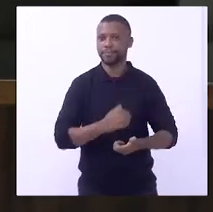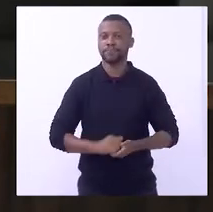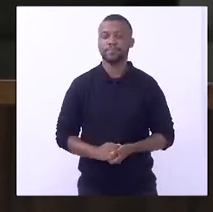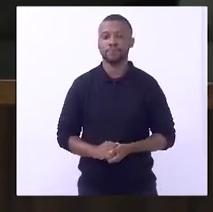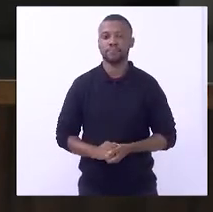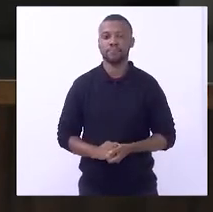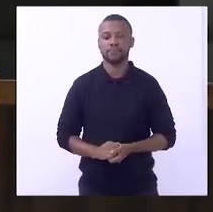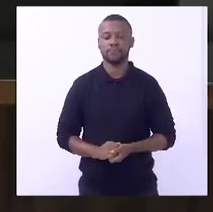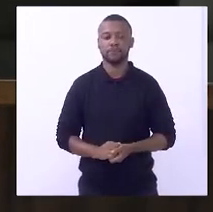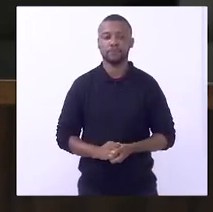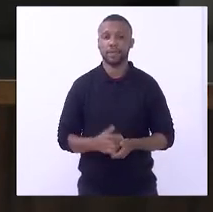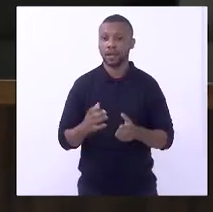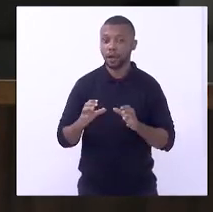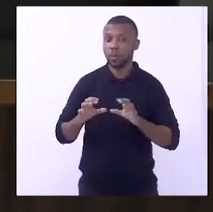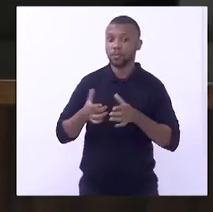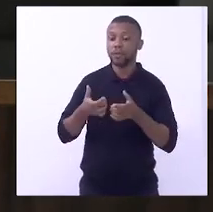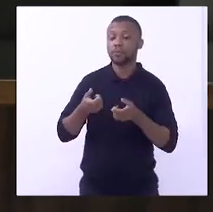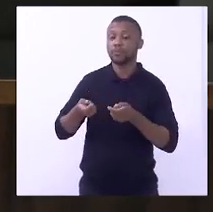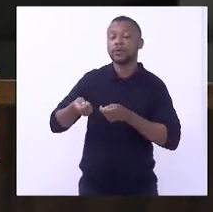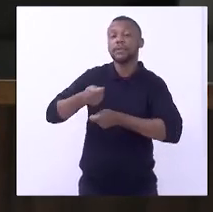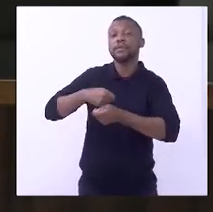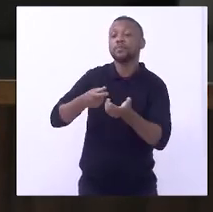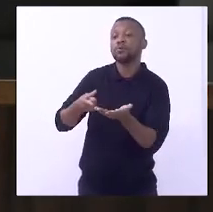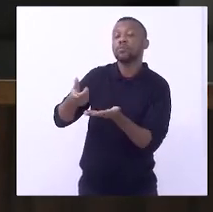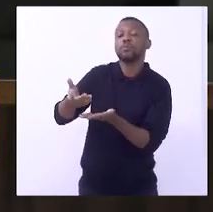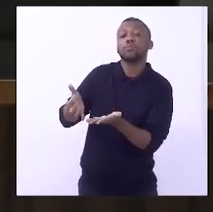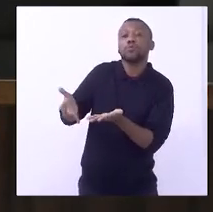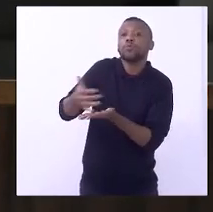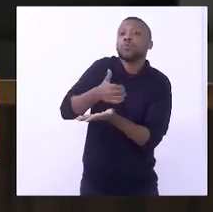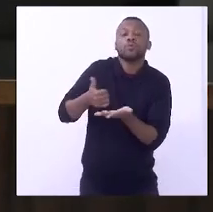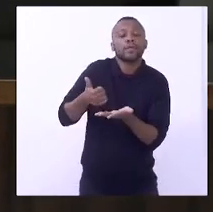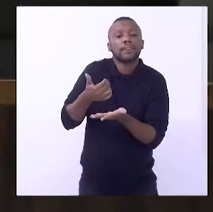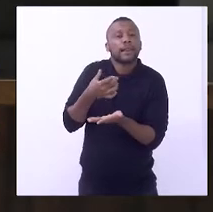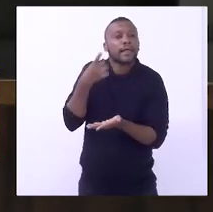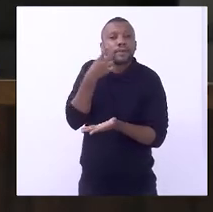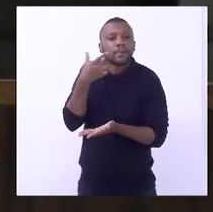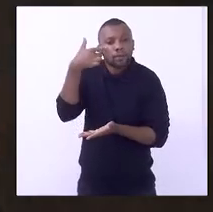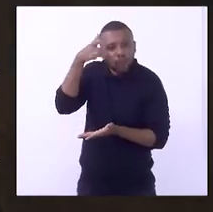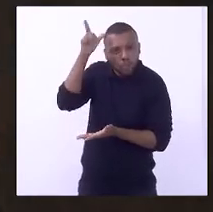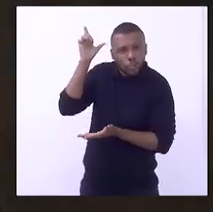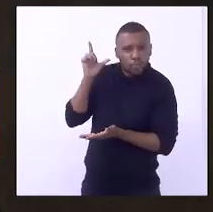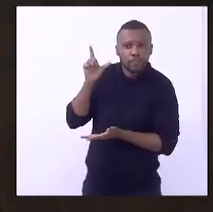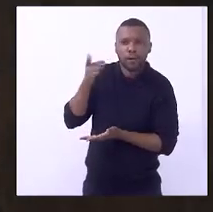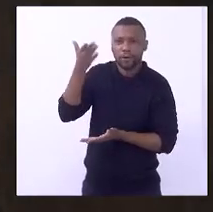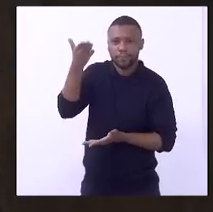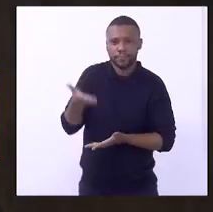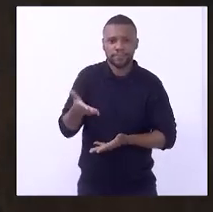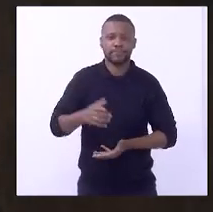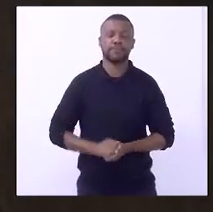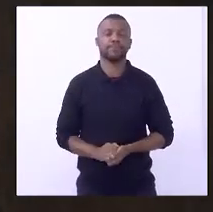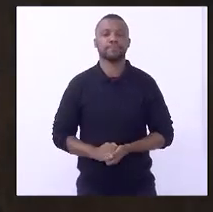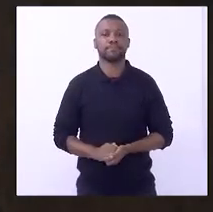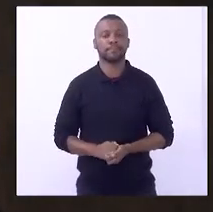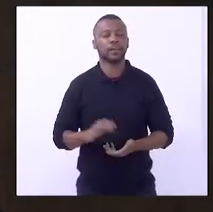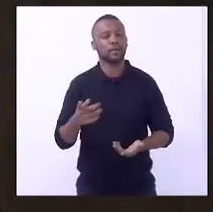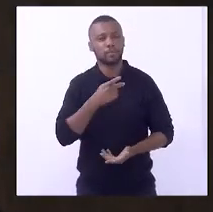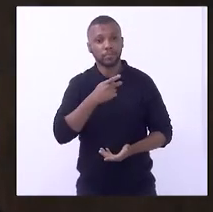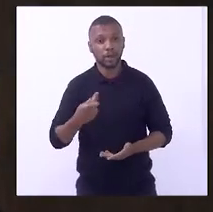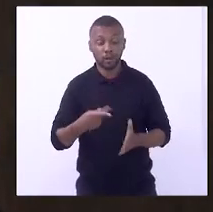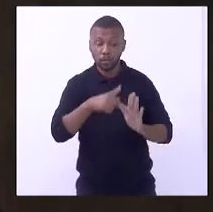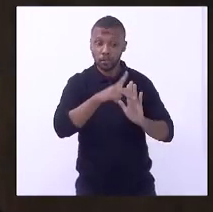A Comissão de Tributação, deputado Luiz Paulo. Senhor presidente, o presente projeto de